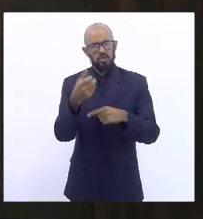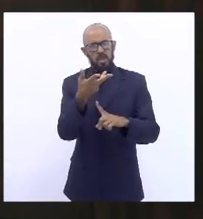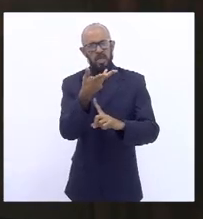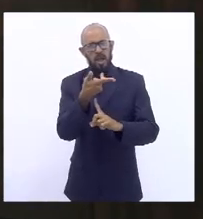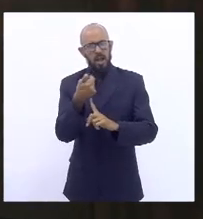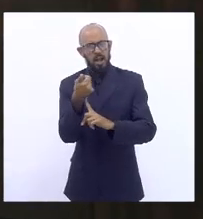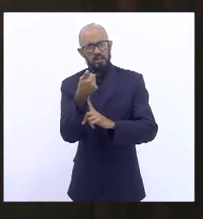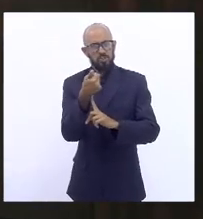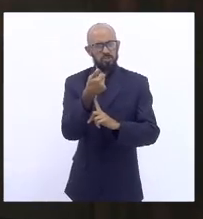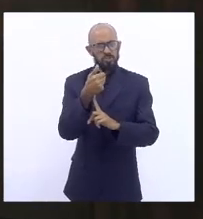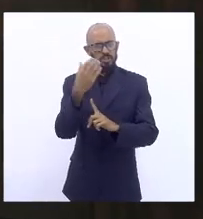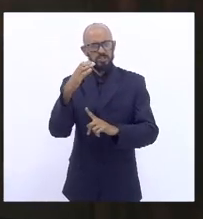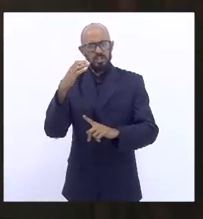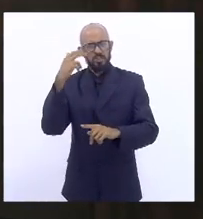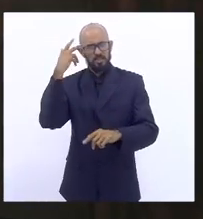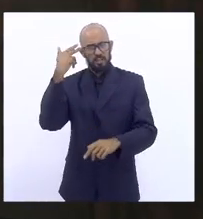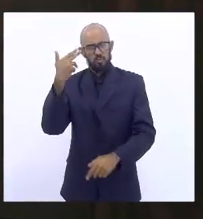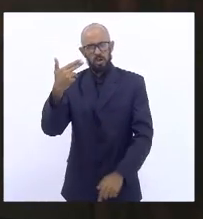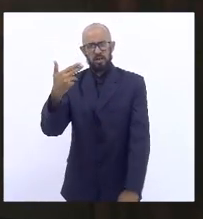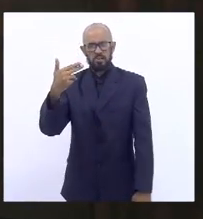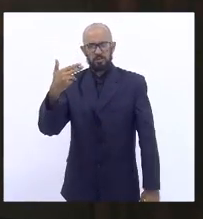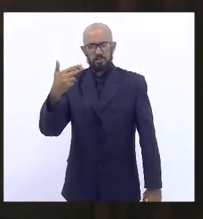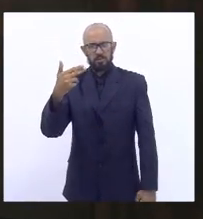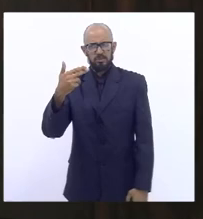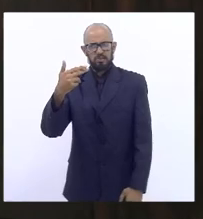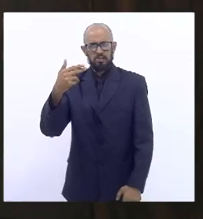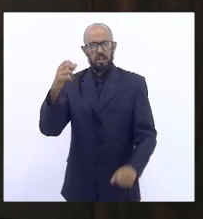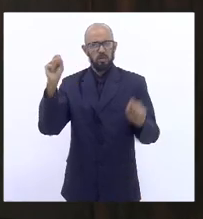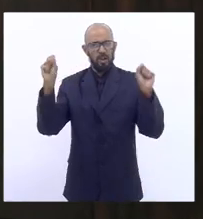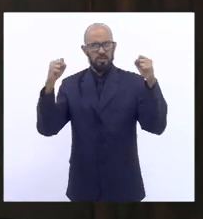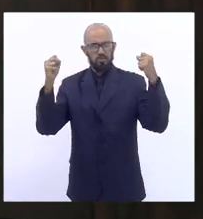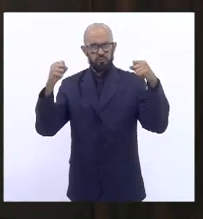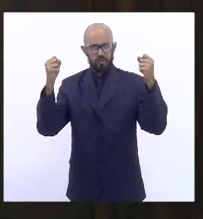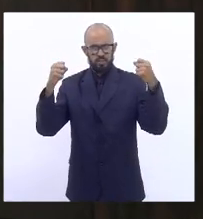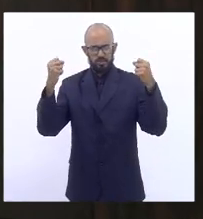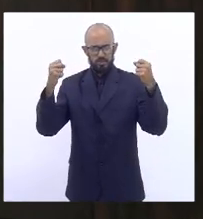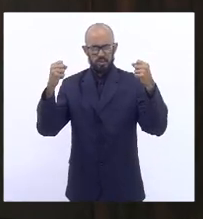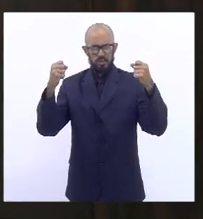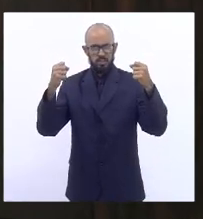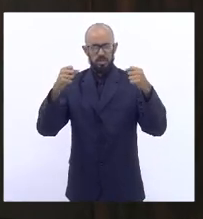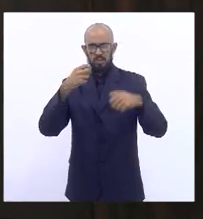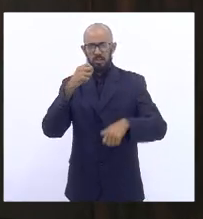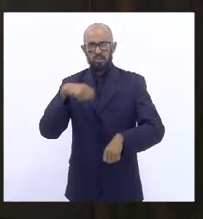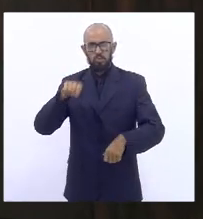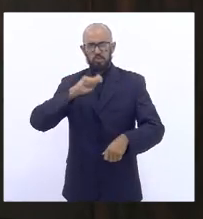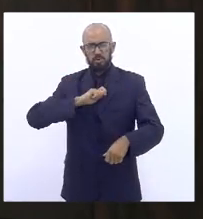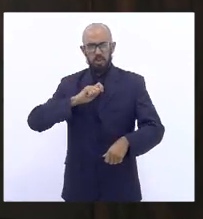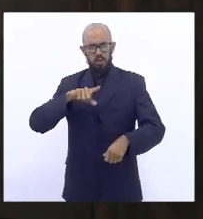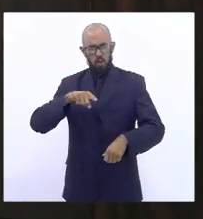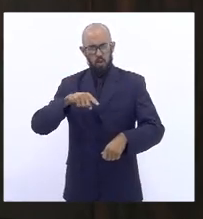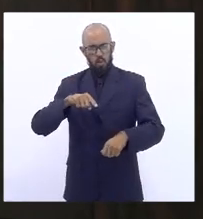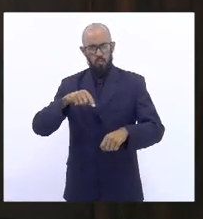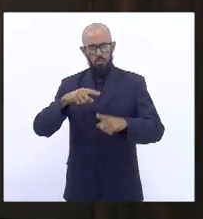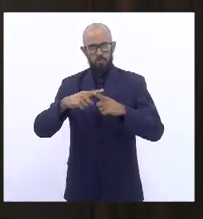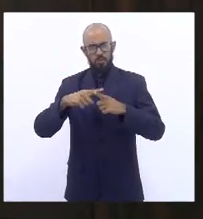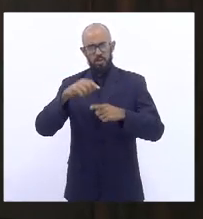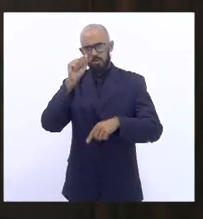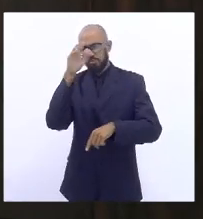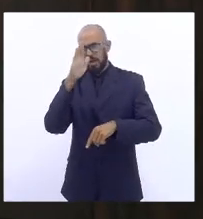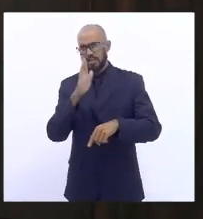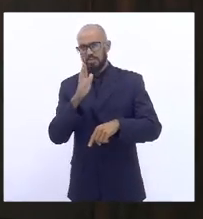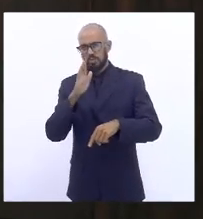das ciências naturais, da educação física, do espanhol? O Brasil é um país